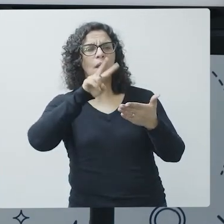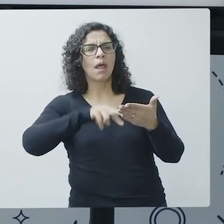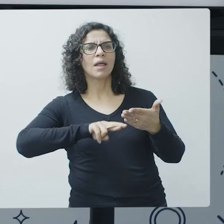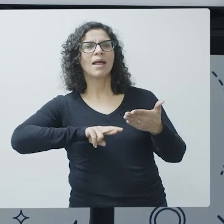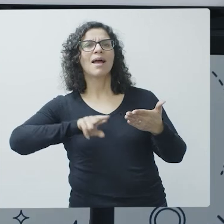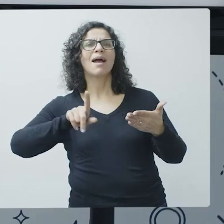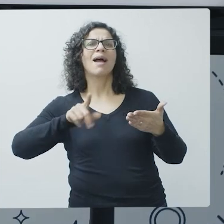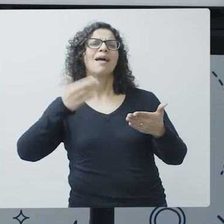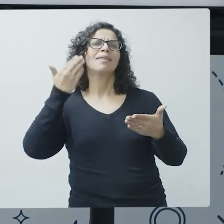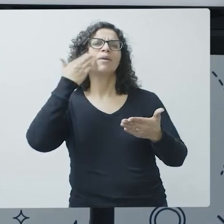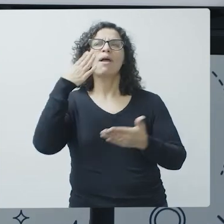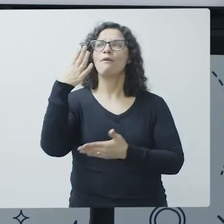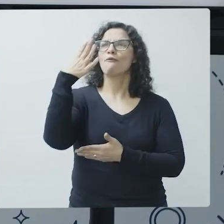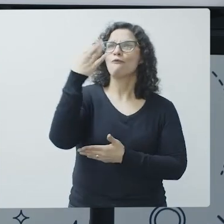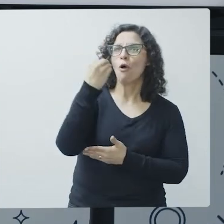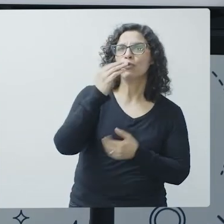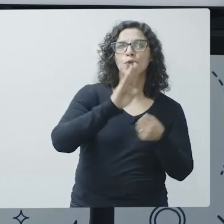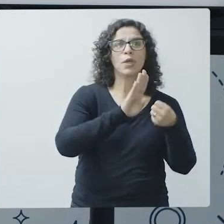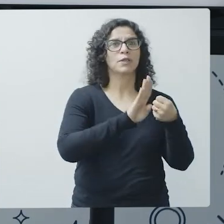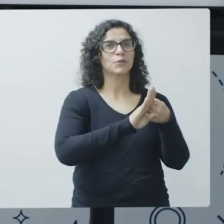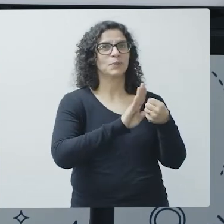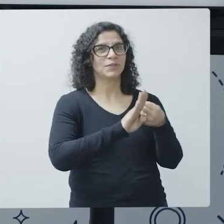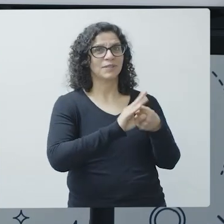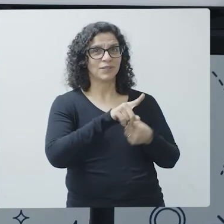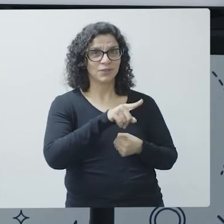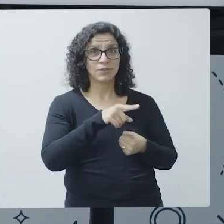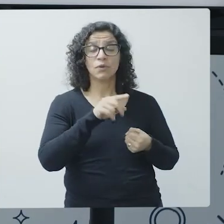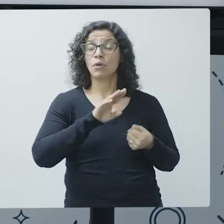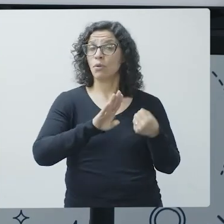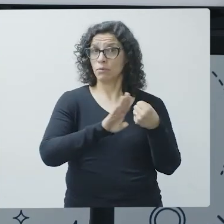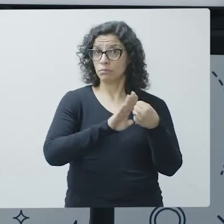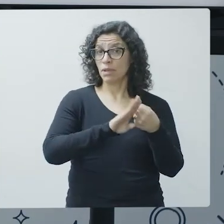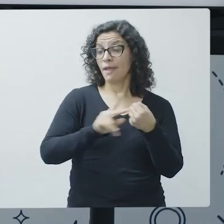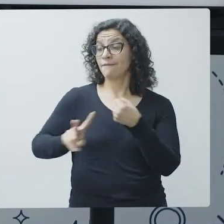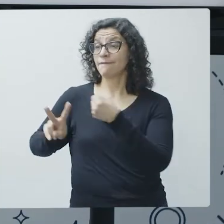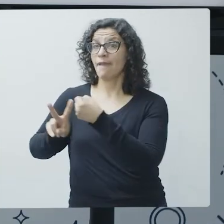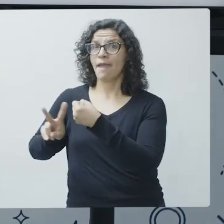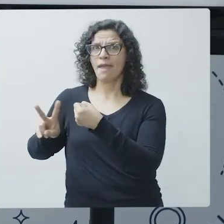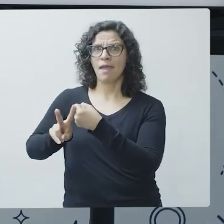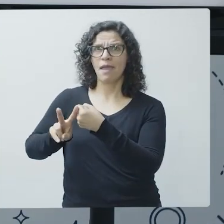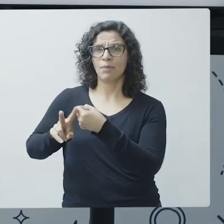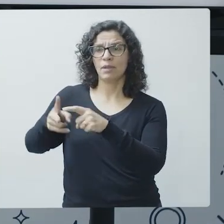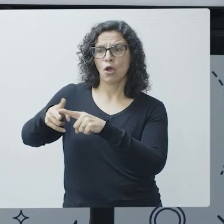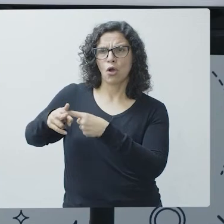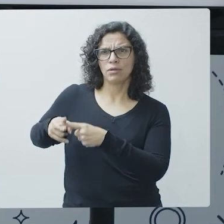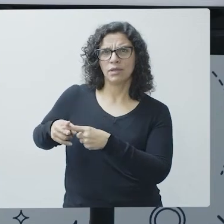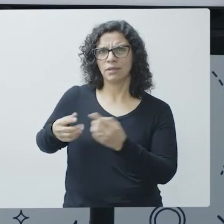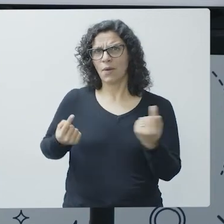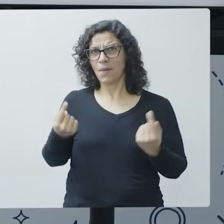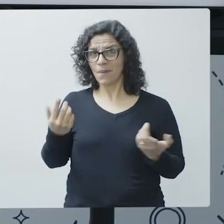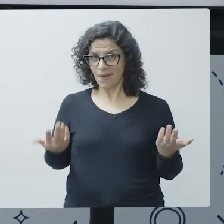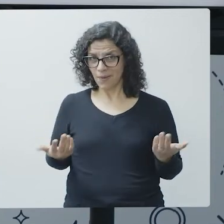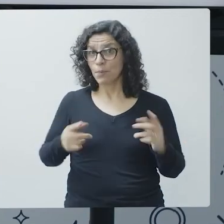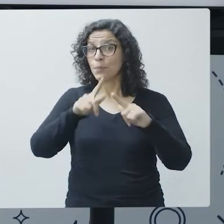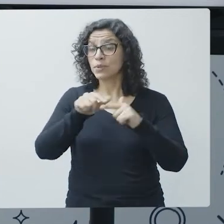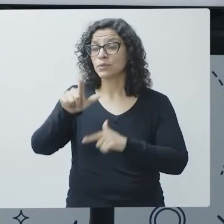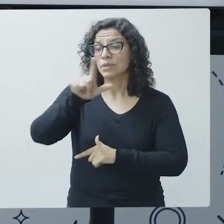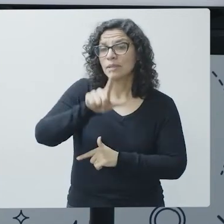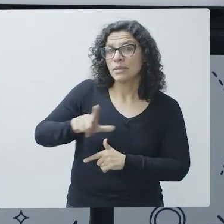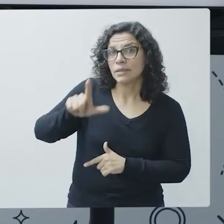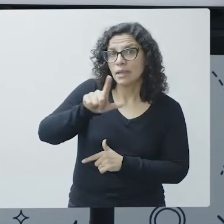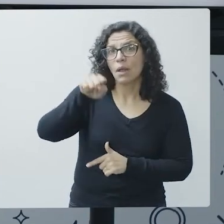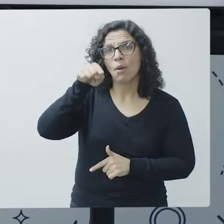outros olhos. Não é interessante isso? Olha, quando eu falo para vocês que a literatura, né, esses textos